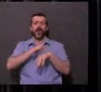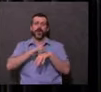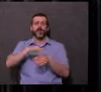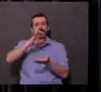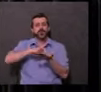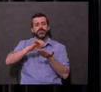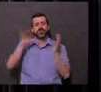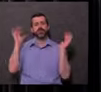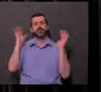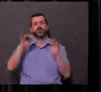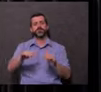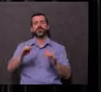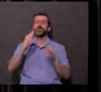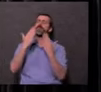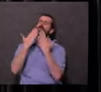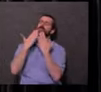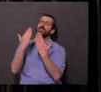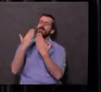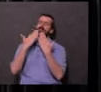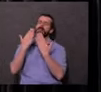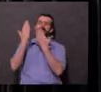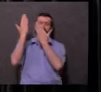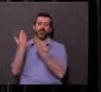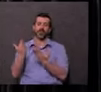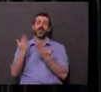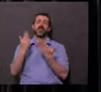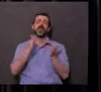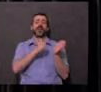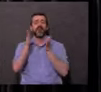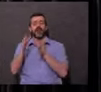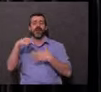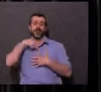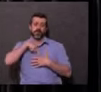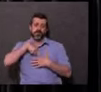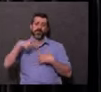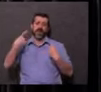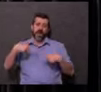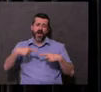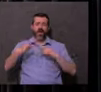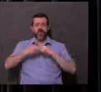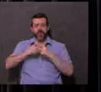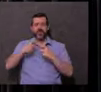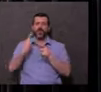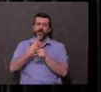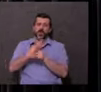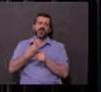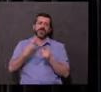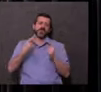peregrinos, mas chegam também todos os dramas e sofrimentos do mundo, em atos de